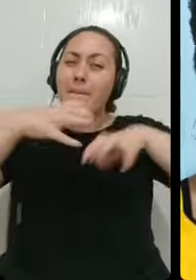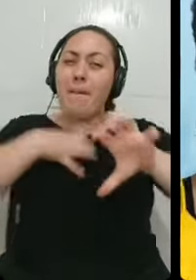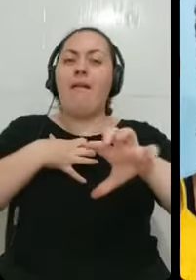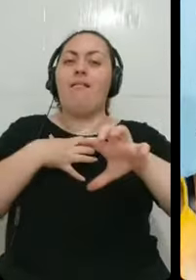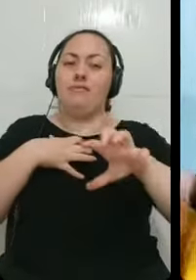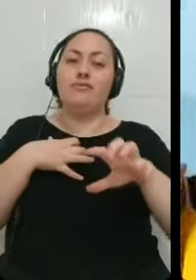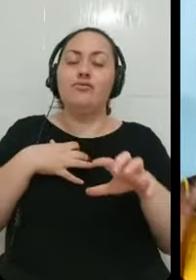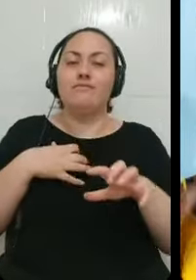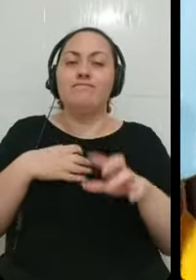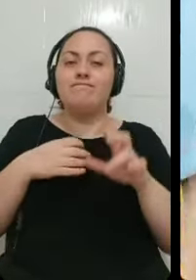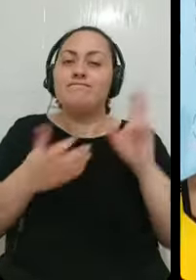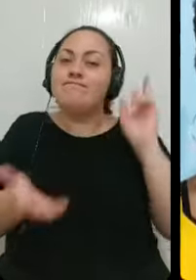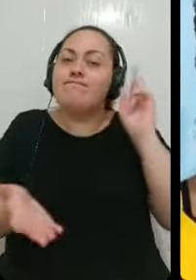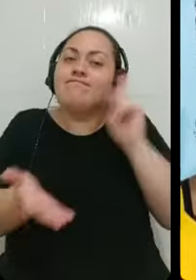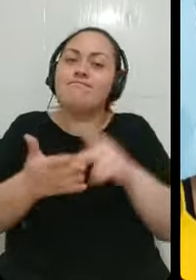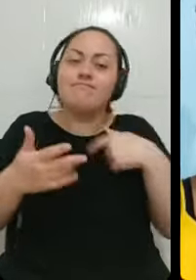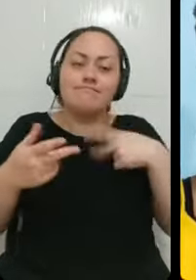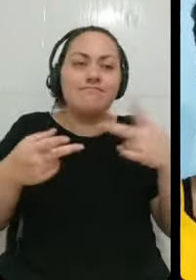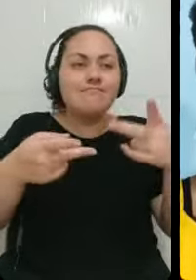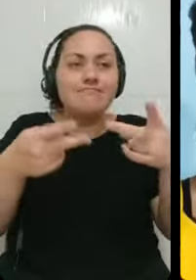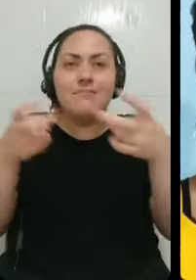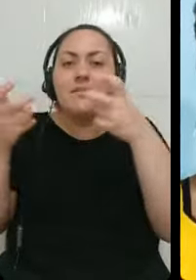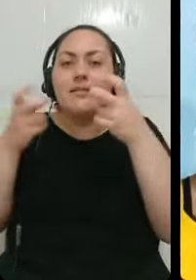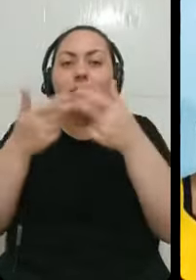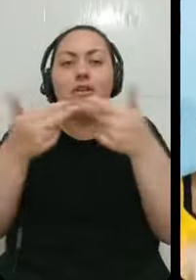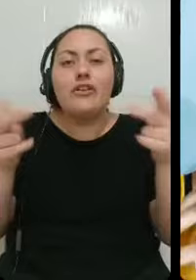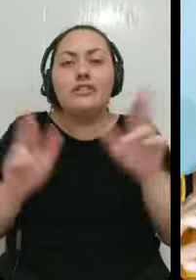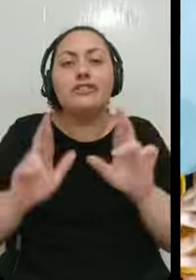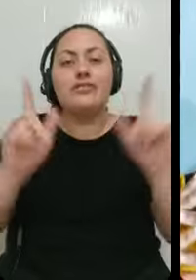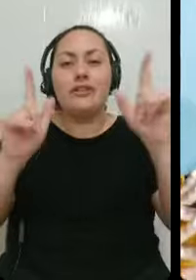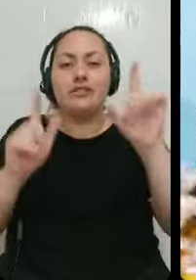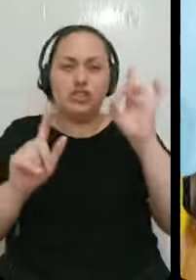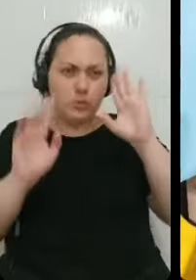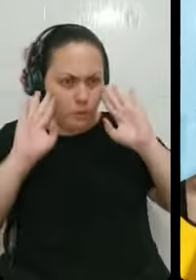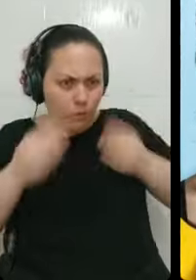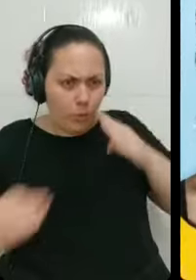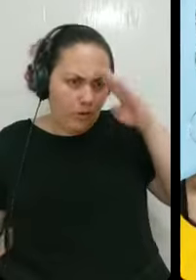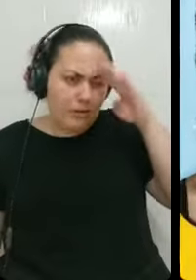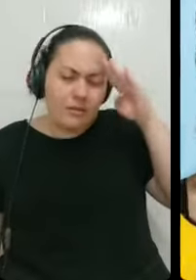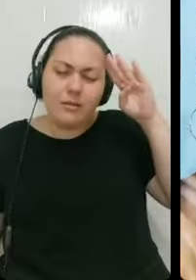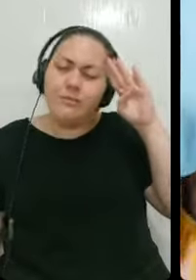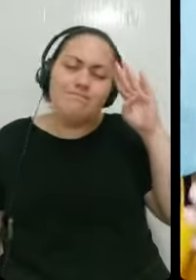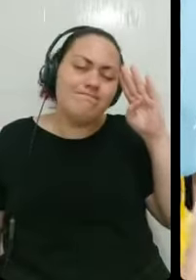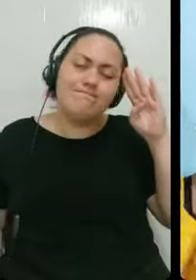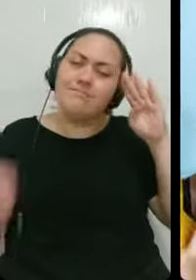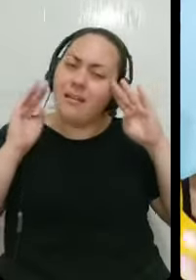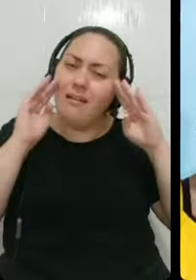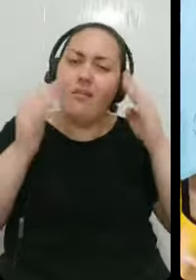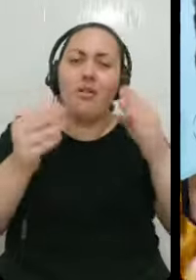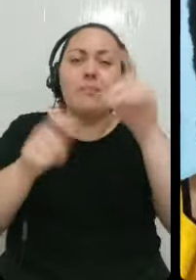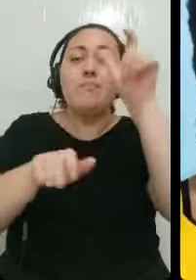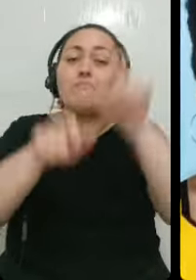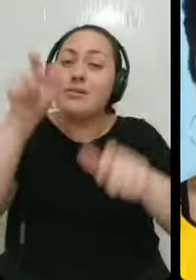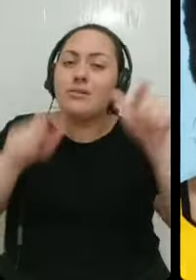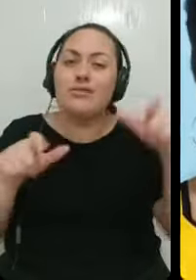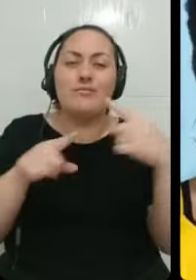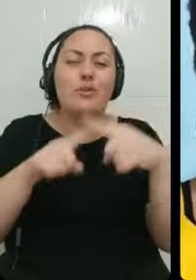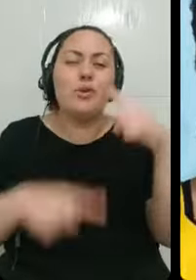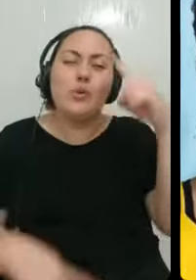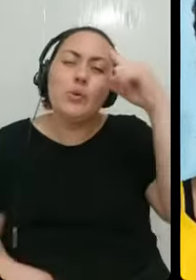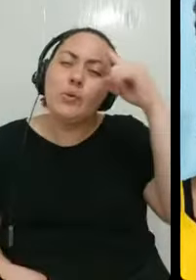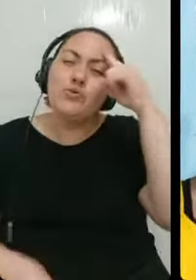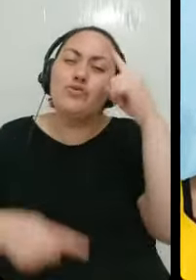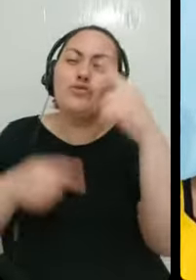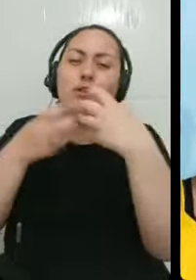sabe? Sair um pouco daquela visão acadêmica para uma visão mais humana, assim, sabe? Porque é o dia a dia com as outras pessoas,